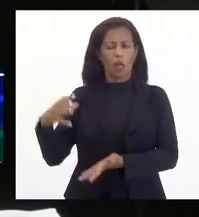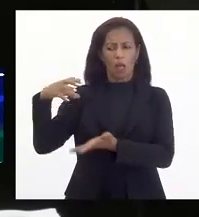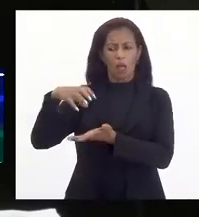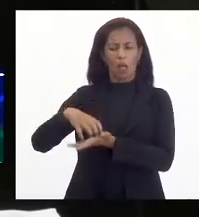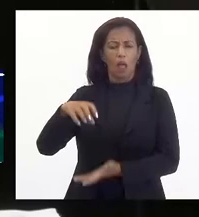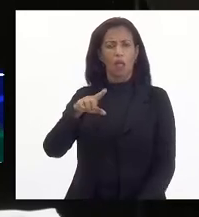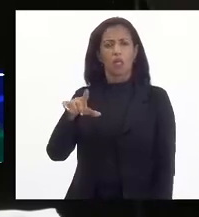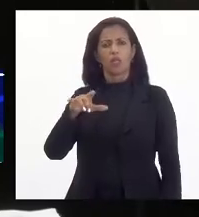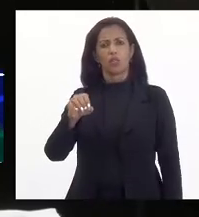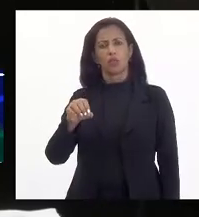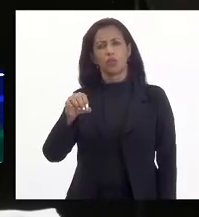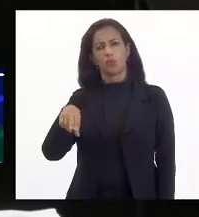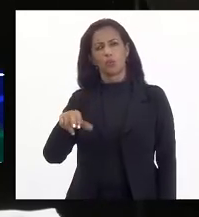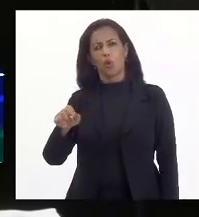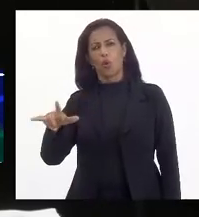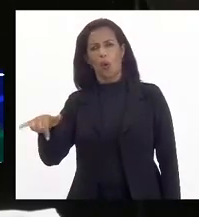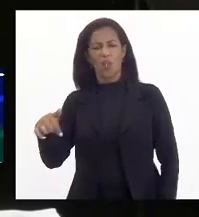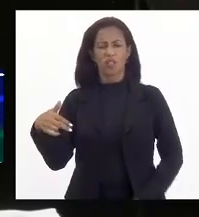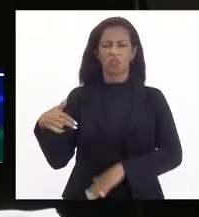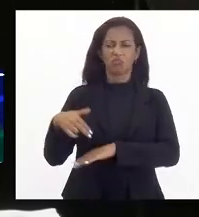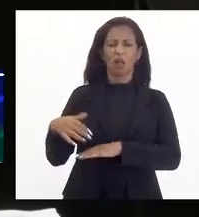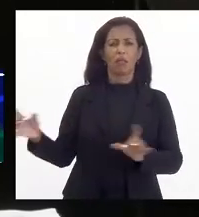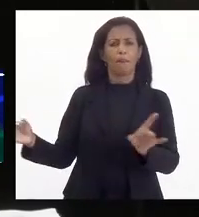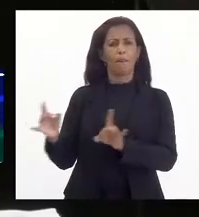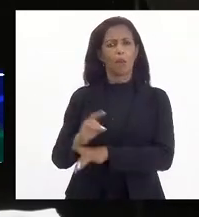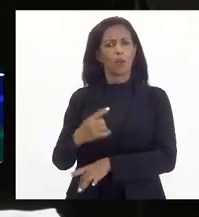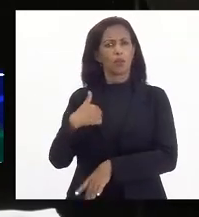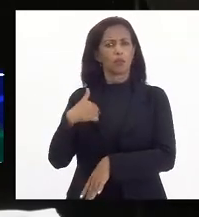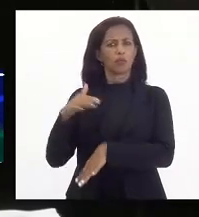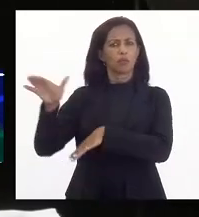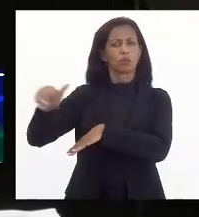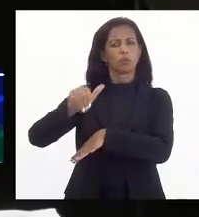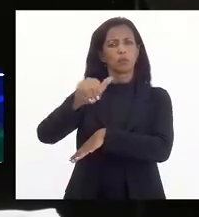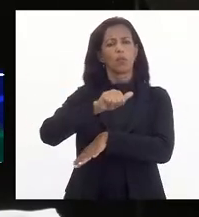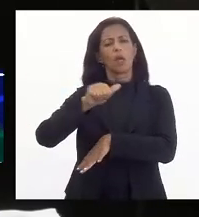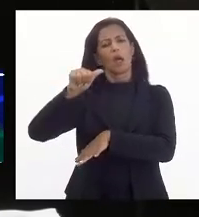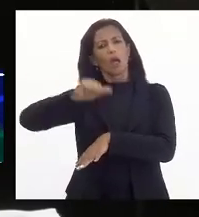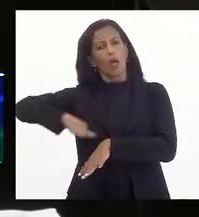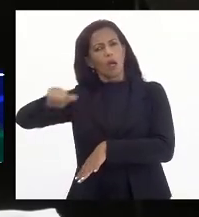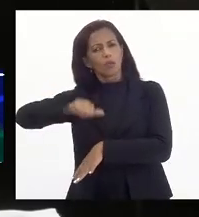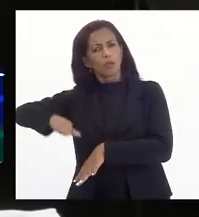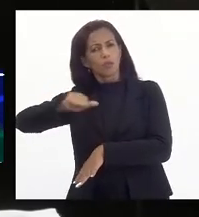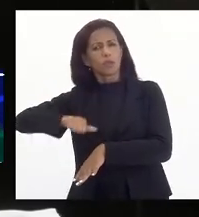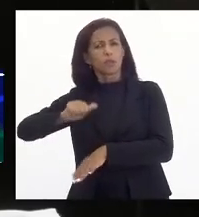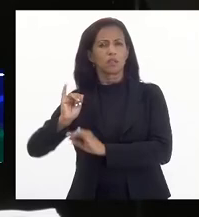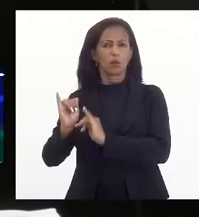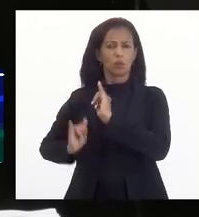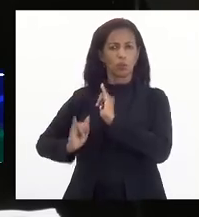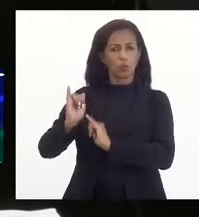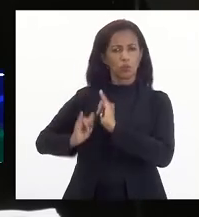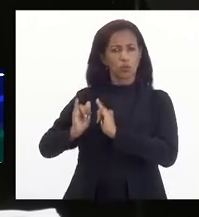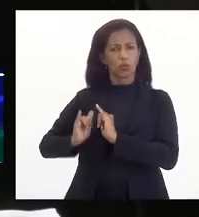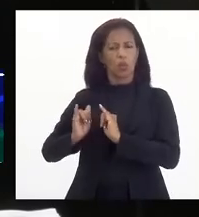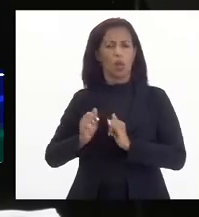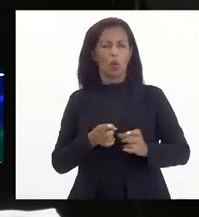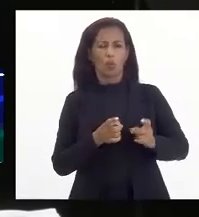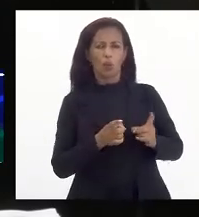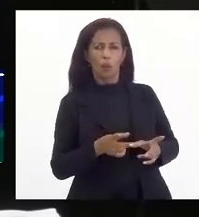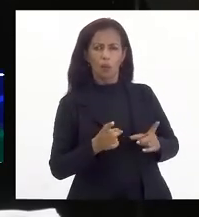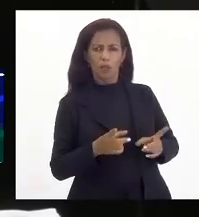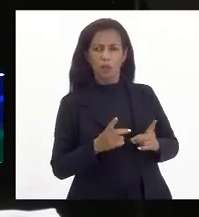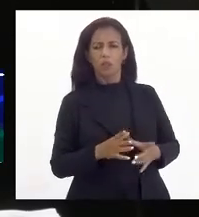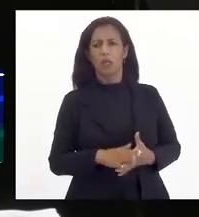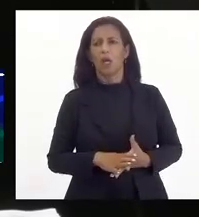tá e eu já estou convocando associação comercial e industrial o conselho Distrital